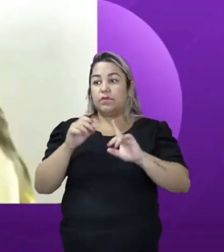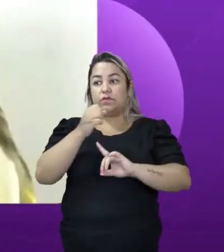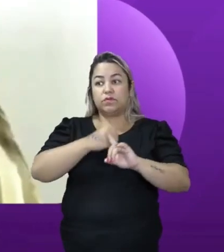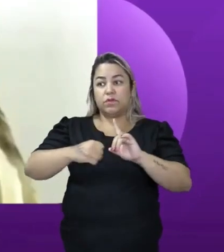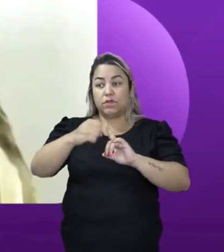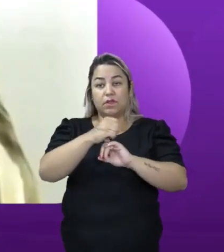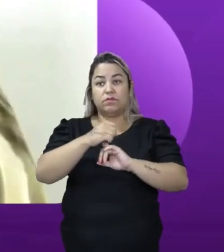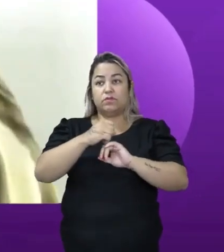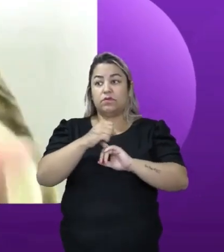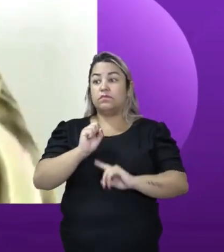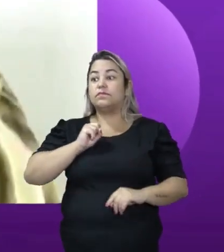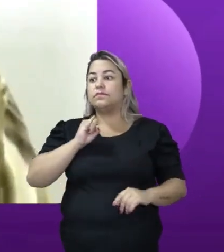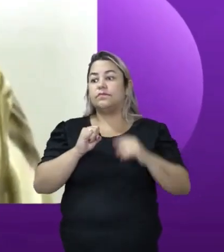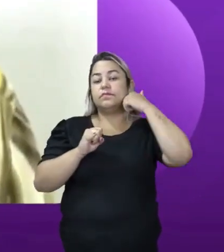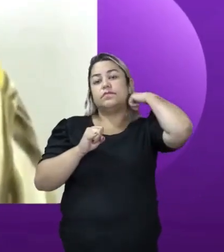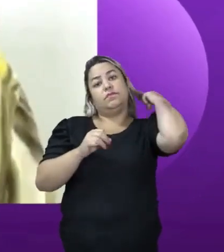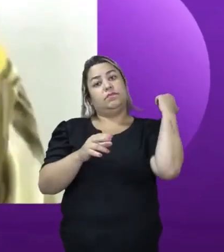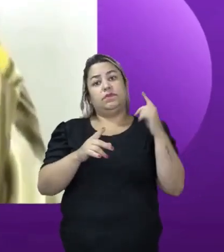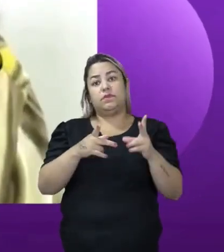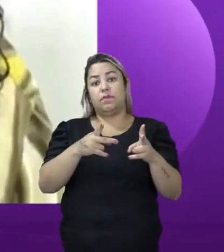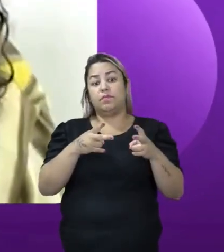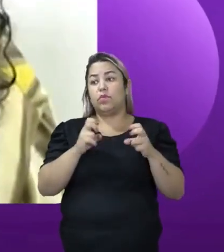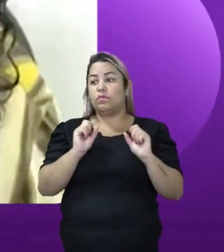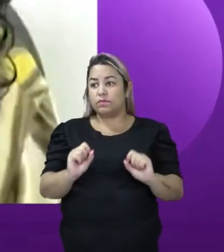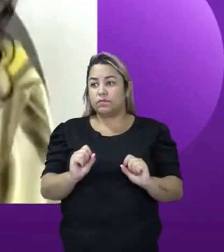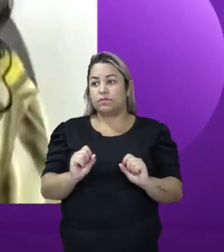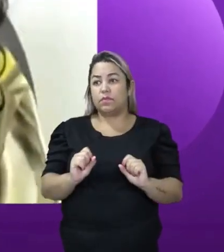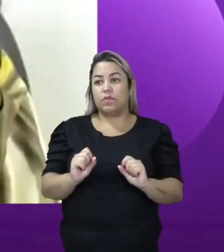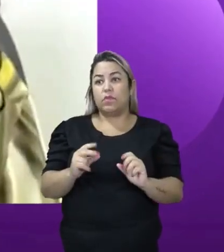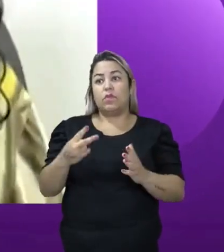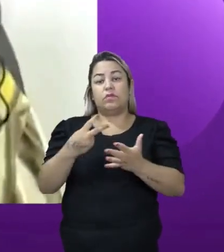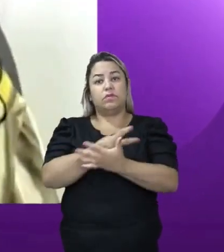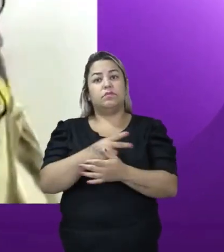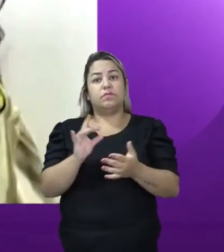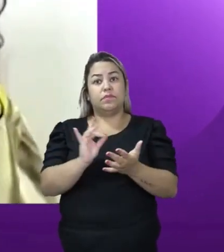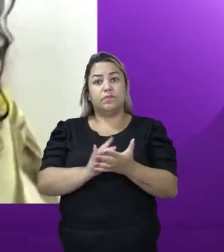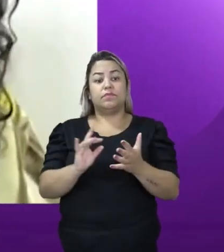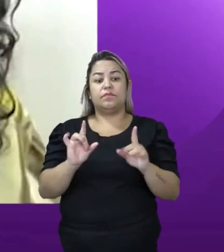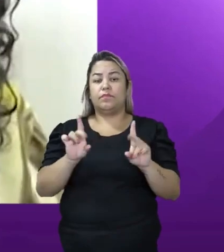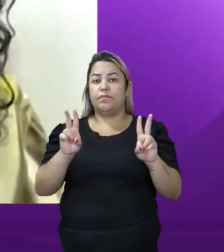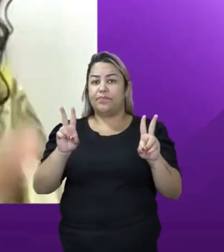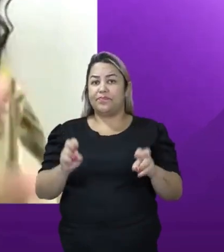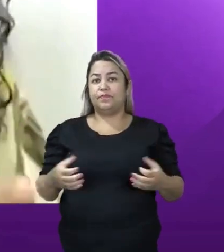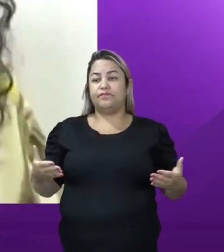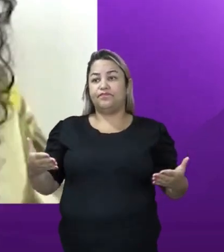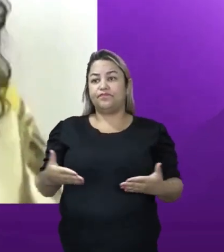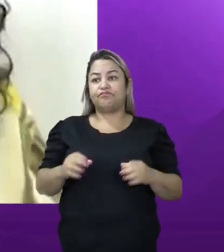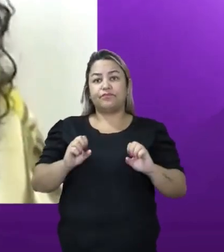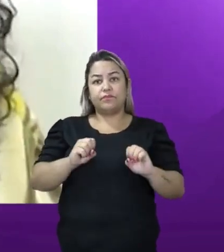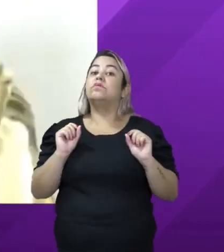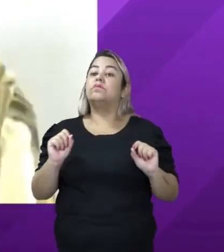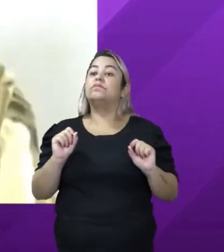sociedade, que você sequer se percebe em meio. E aí a gente chega exatamente no tema da nossa aula de hoje, o ciclo